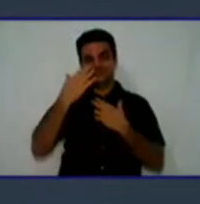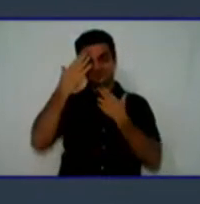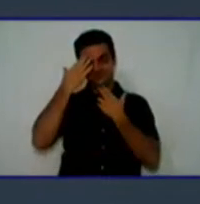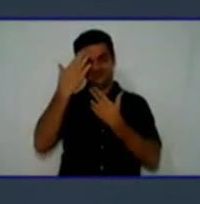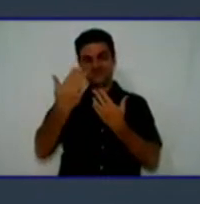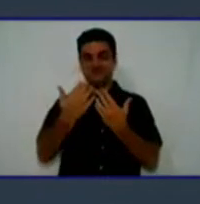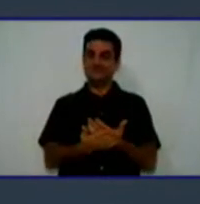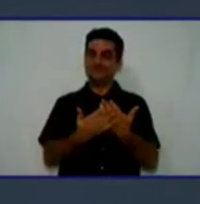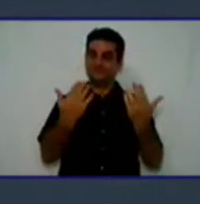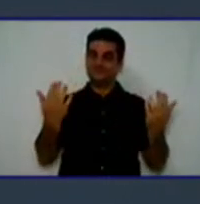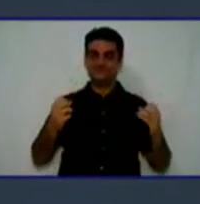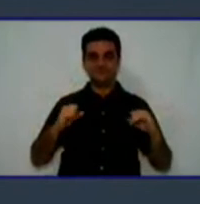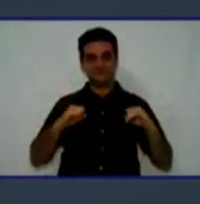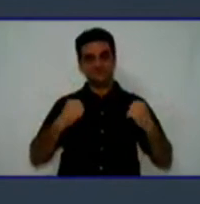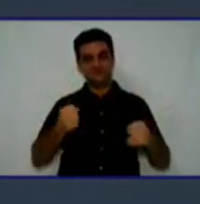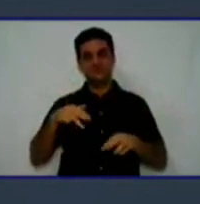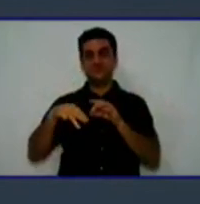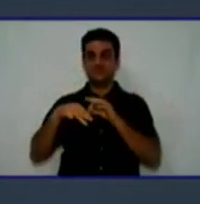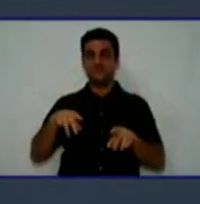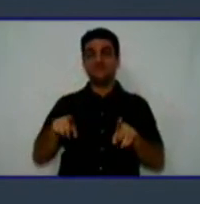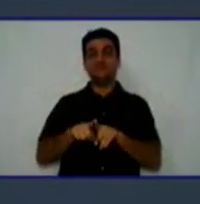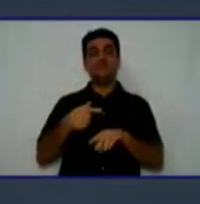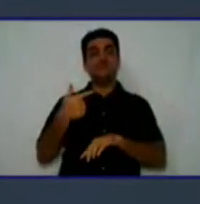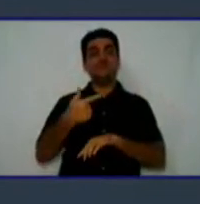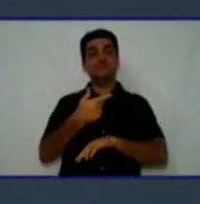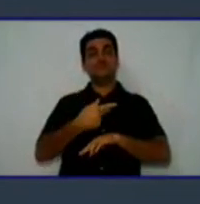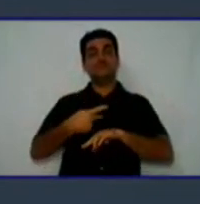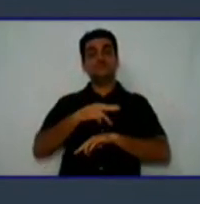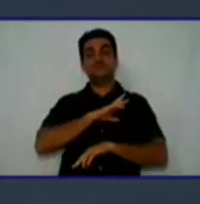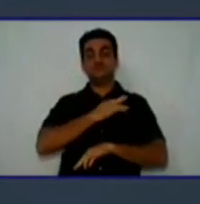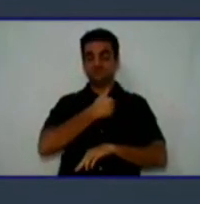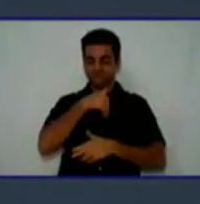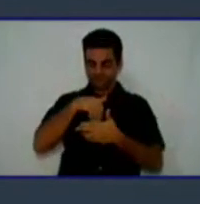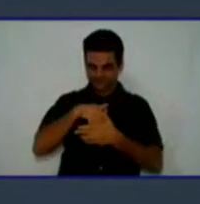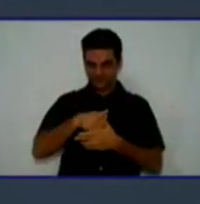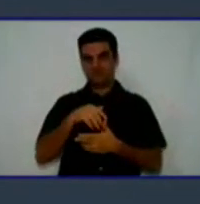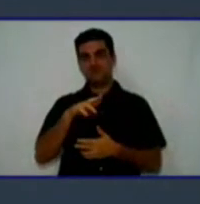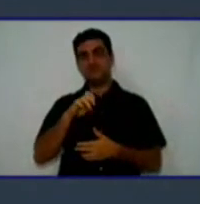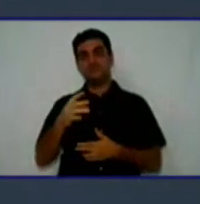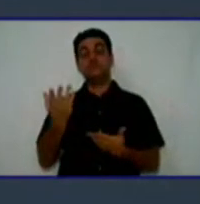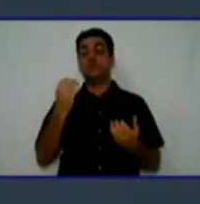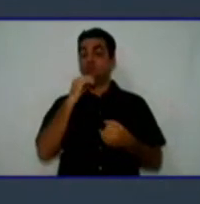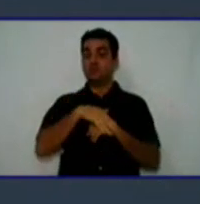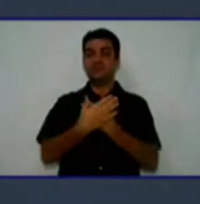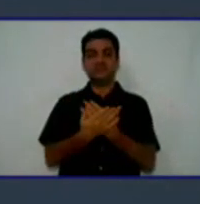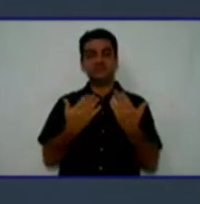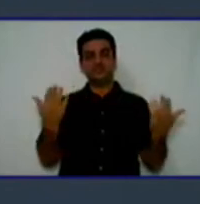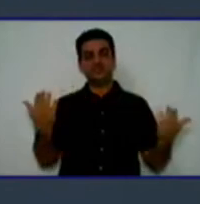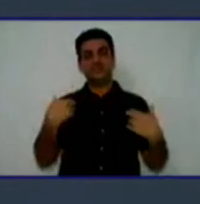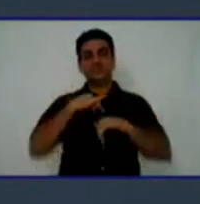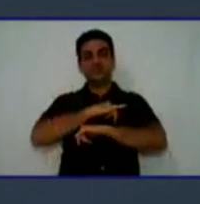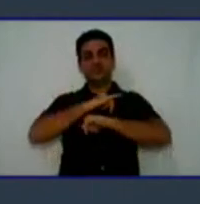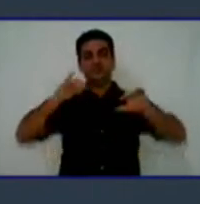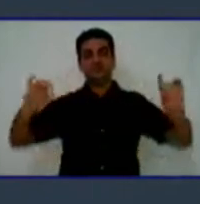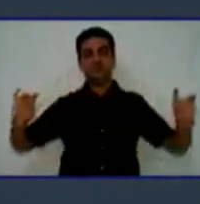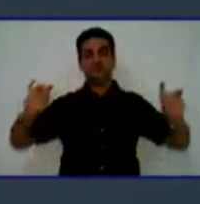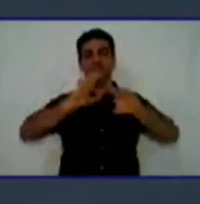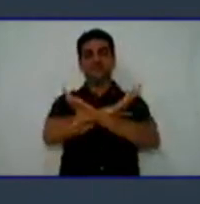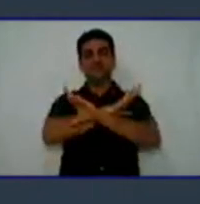todos os ministros e do nosso vice-procurador-geral eleitoral e desejando uma boa noite a todos. Declaro encerrada a sessão.